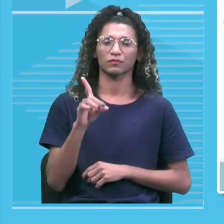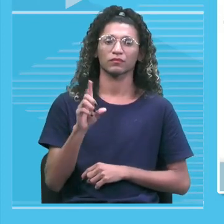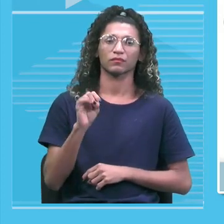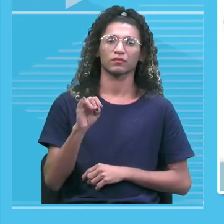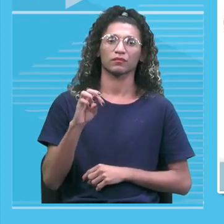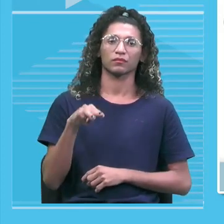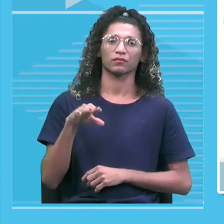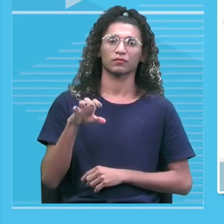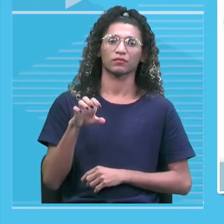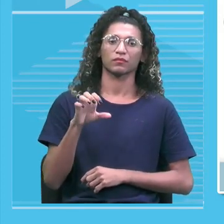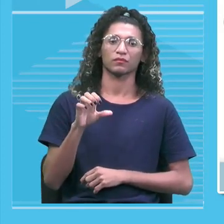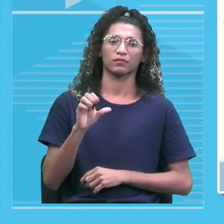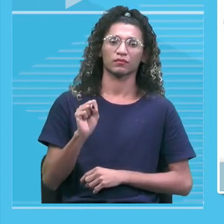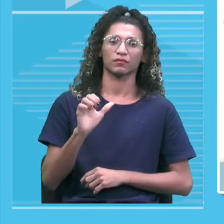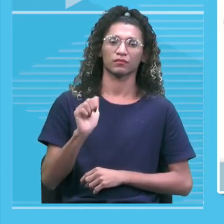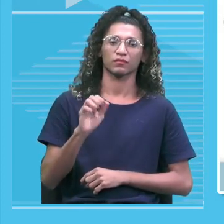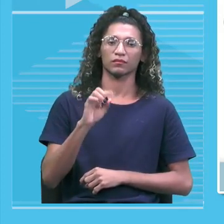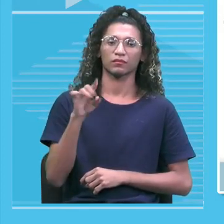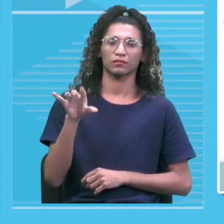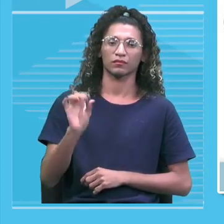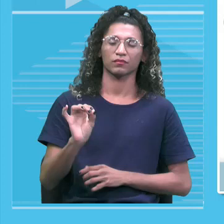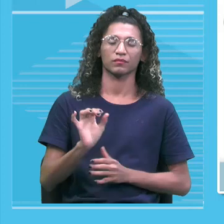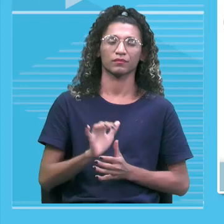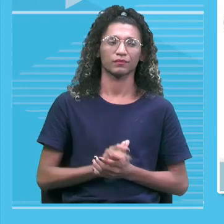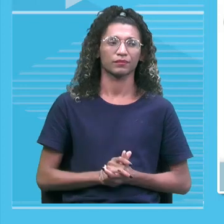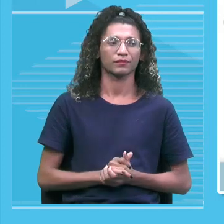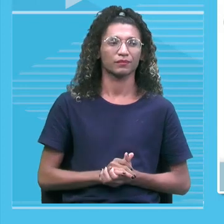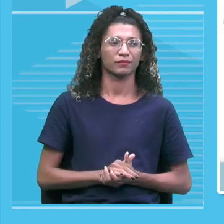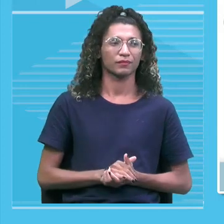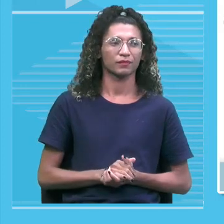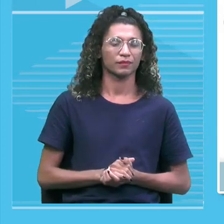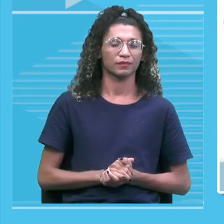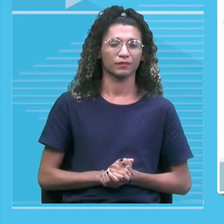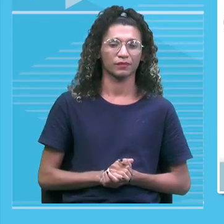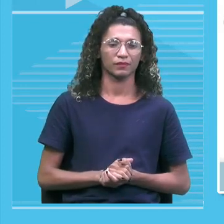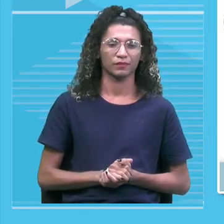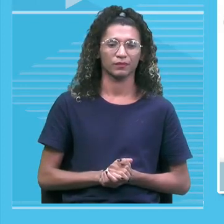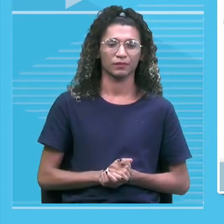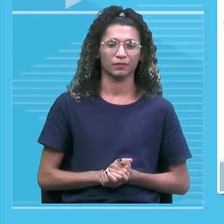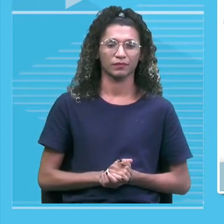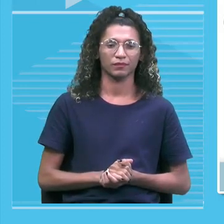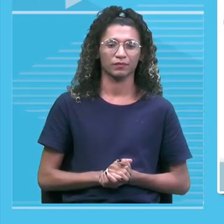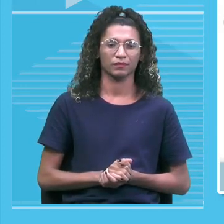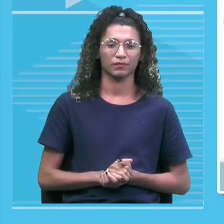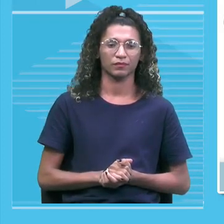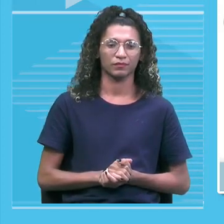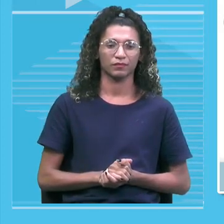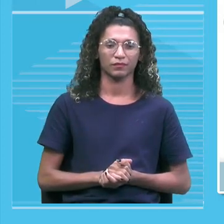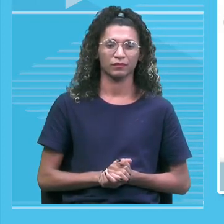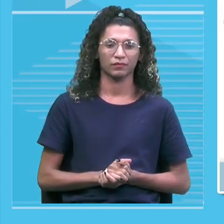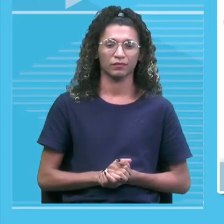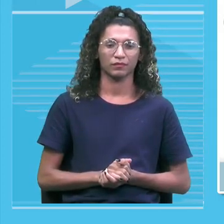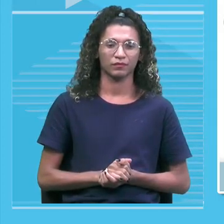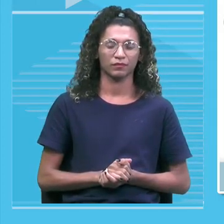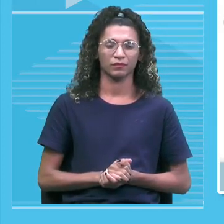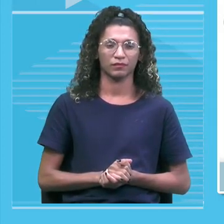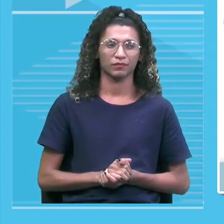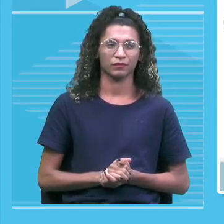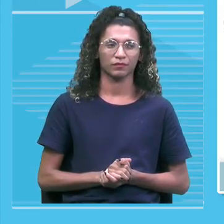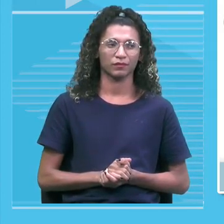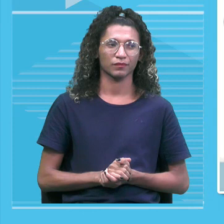propagam são transmitidas em apenas uma única direção bidimensionais